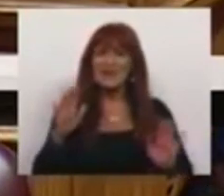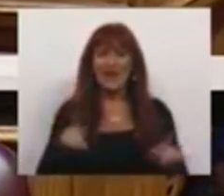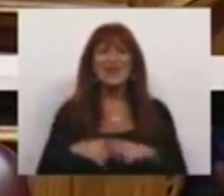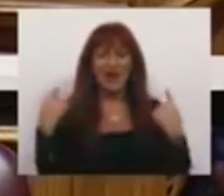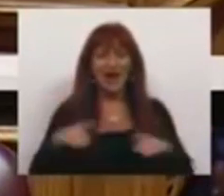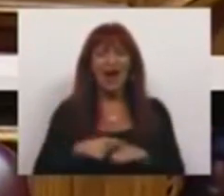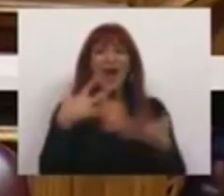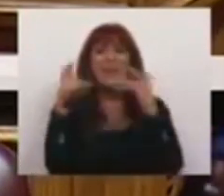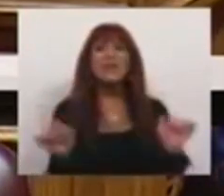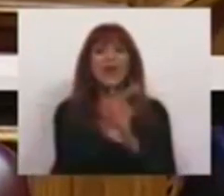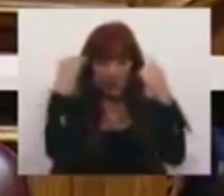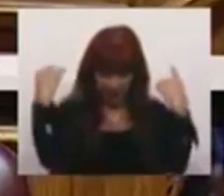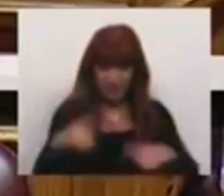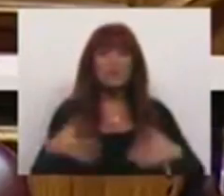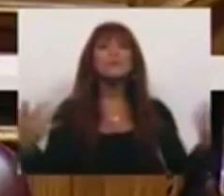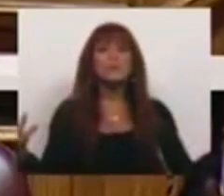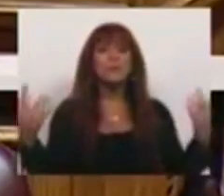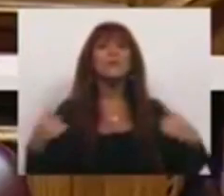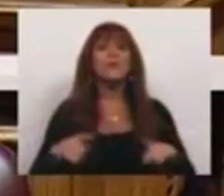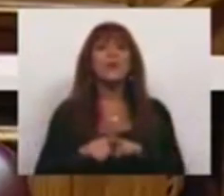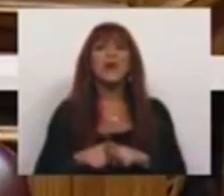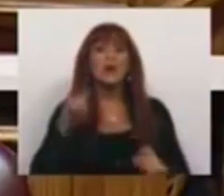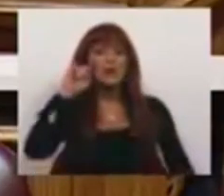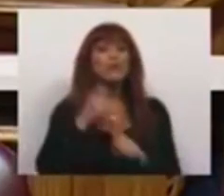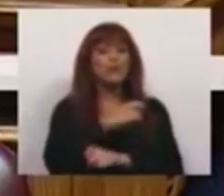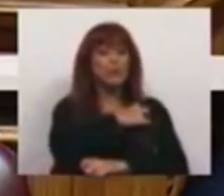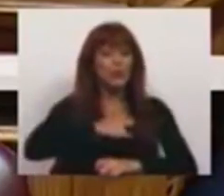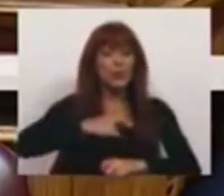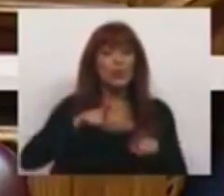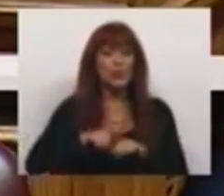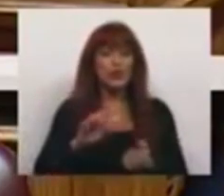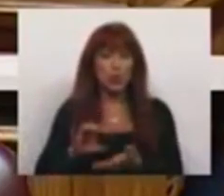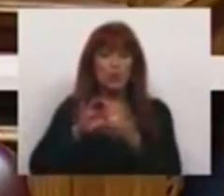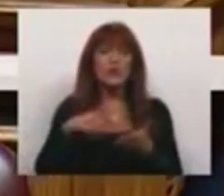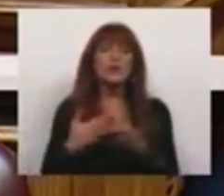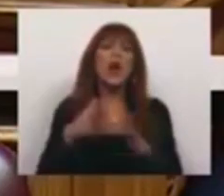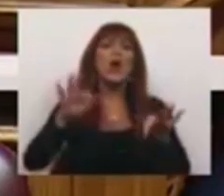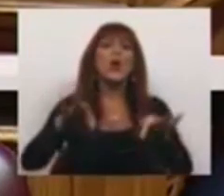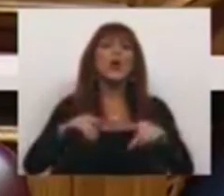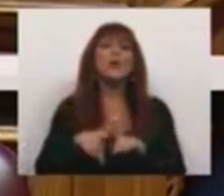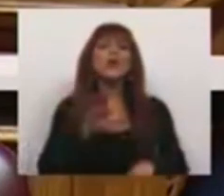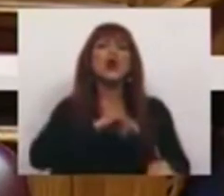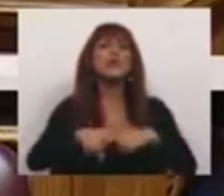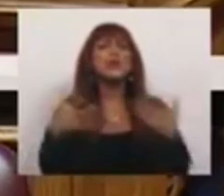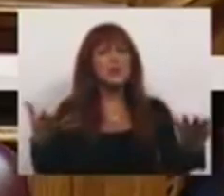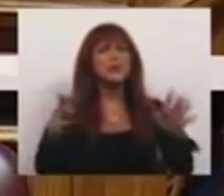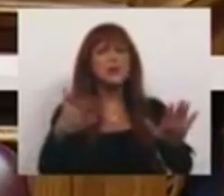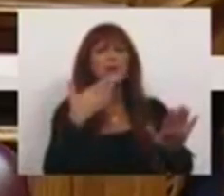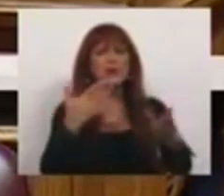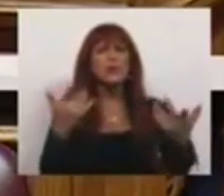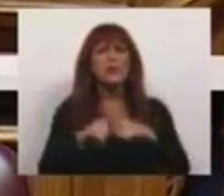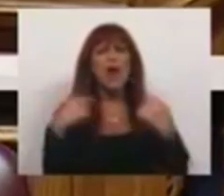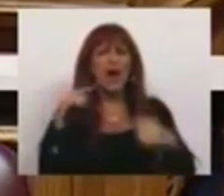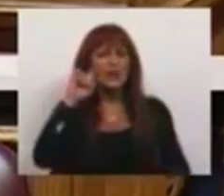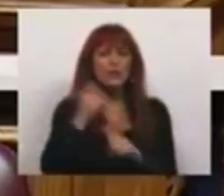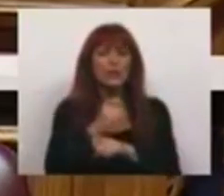haja transparência e que a fiscalização do financiamento partidário... Peço para concluir, Sr. Deputado. Que haja